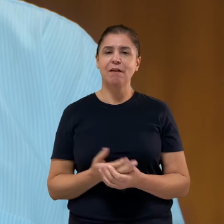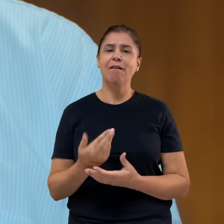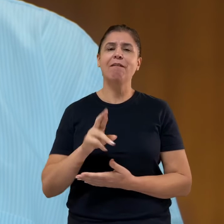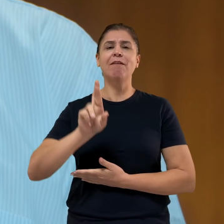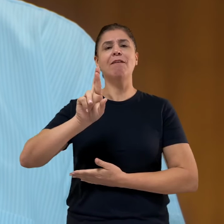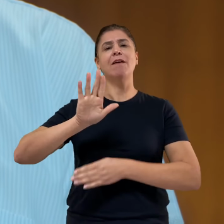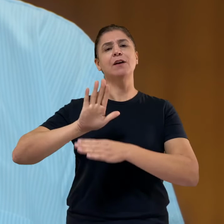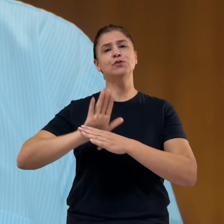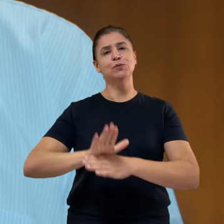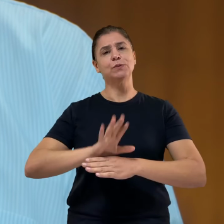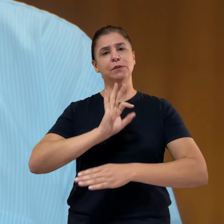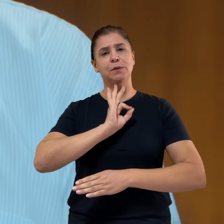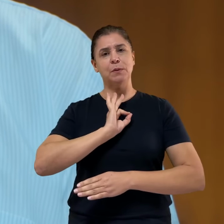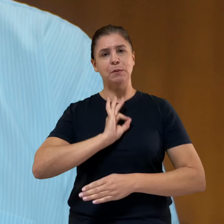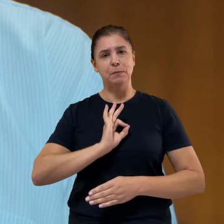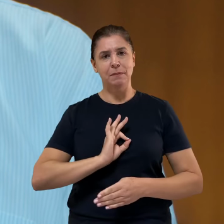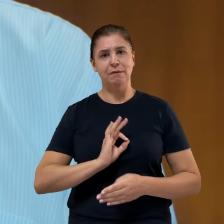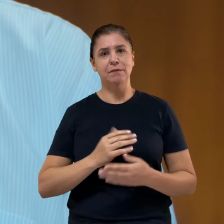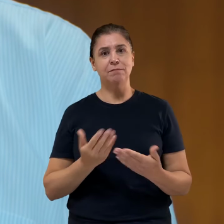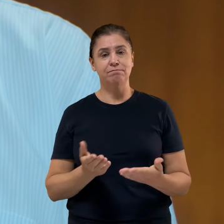Quem é que ajuda o padre?